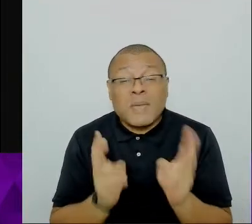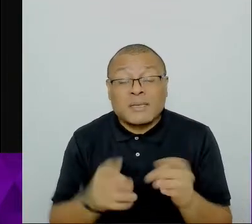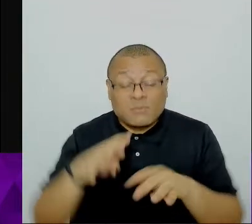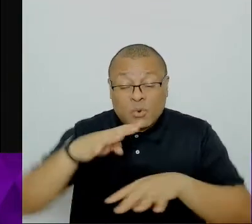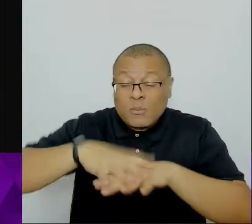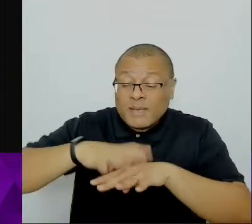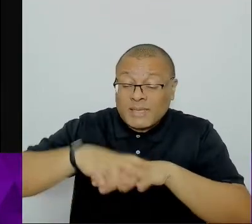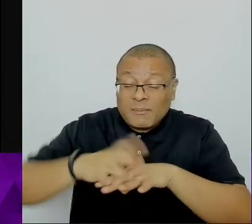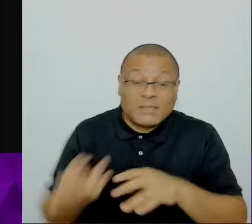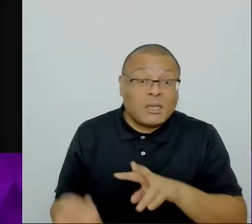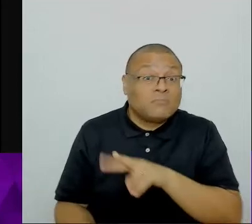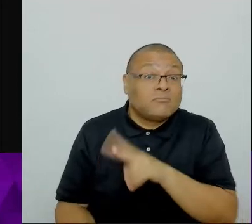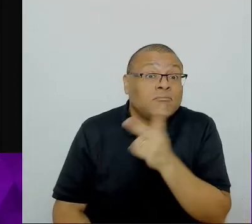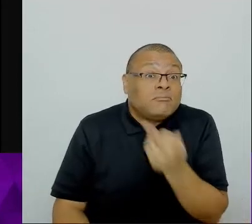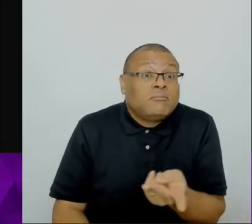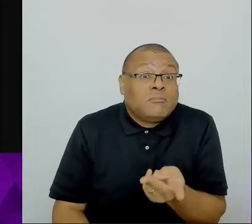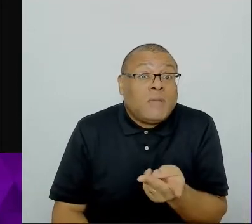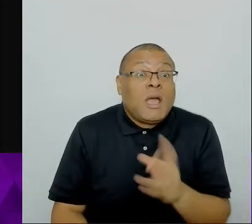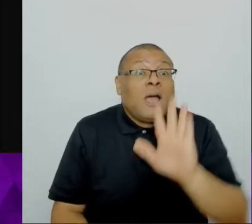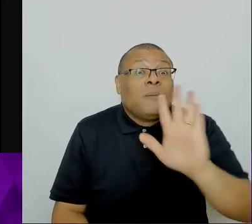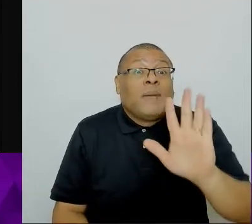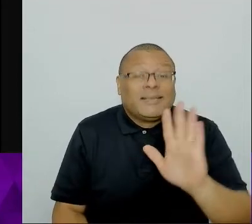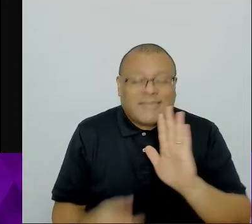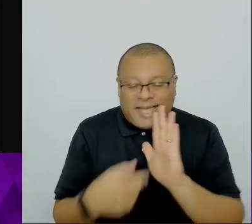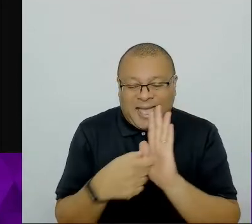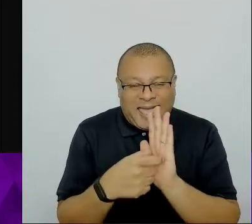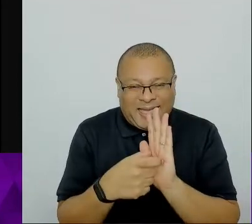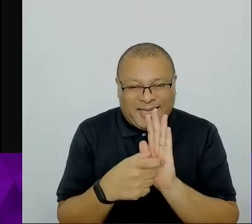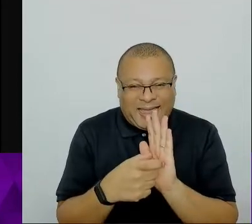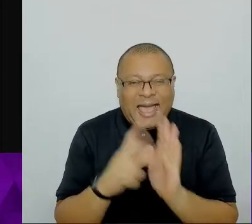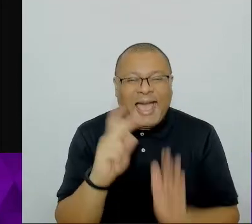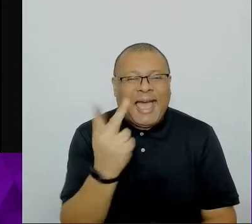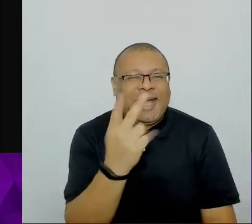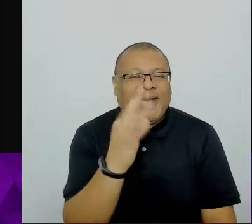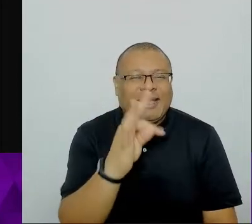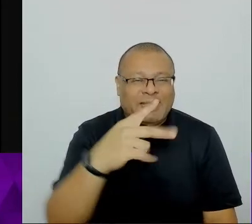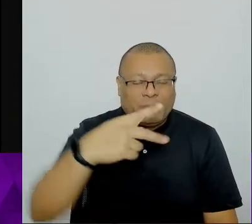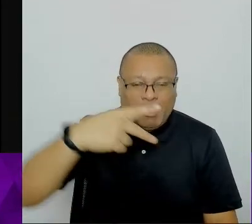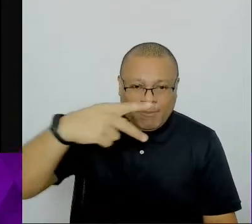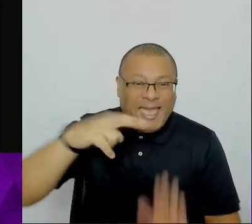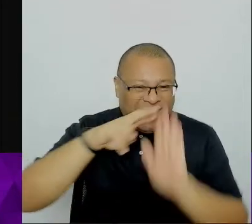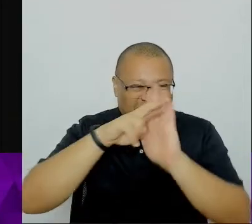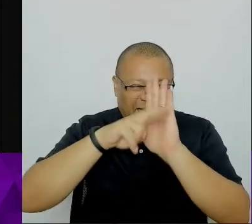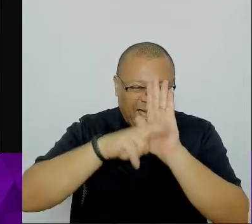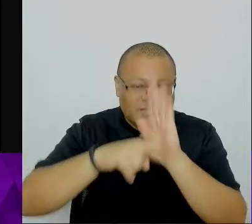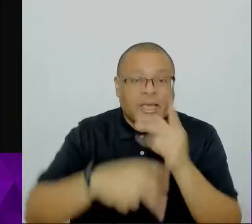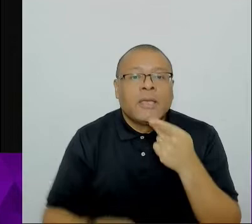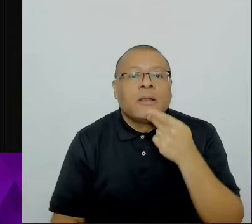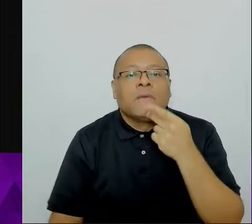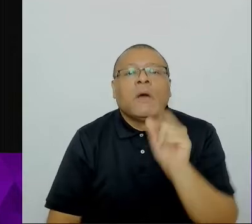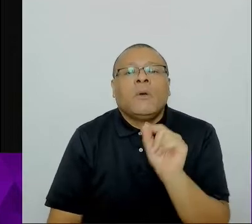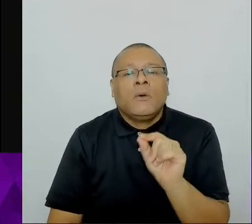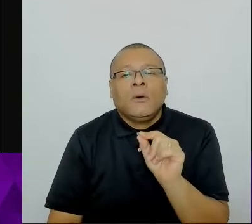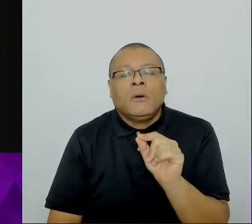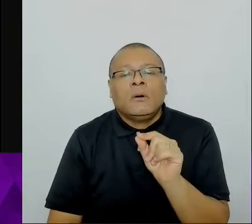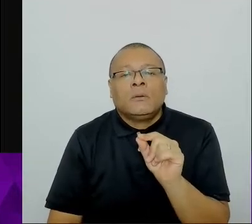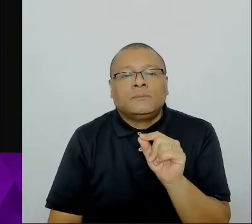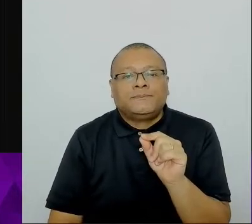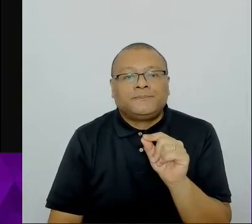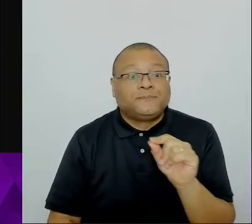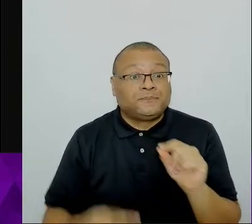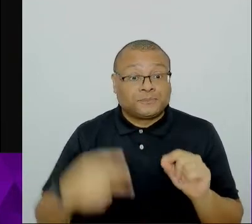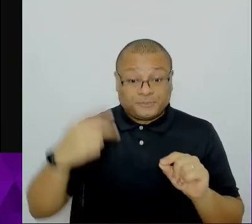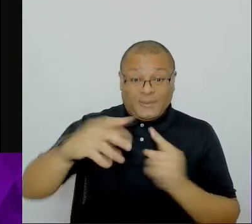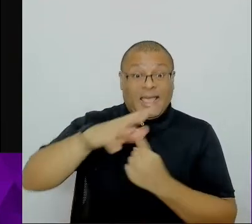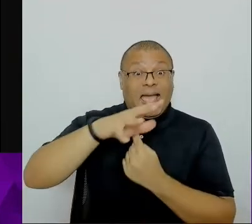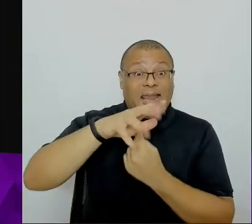para a API, quando, na verdade, o próprio protocolo HTTP de Roy-Fielding, ele fala um pouco diferente. Ele fala o seguinte: idempotência para